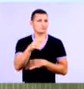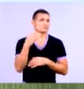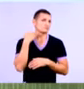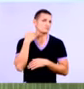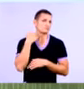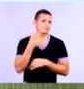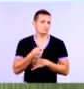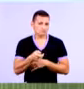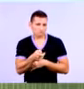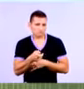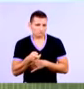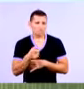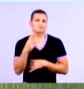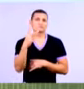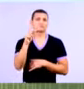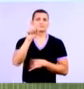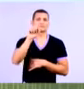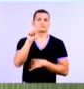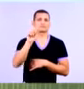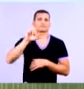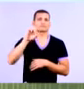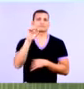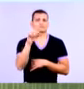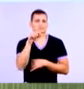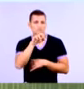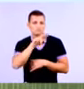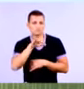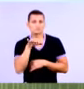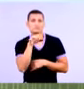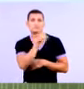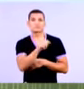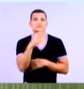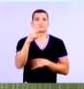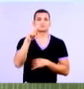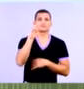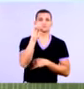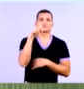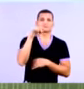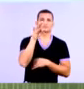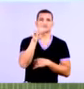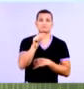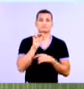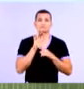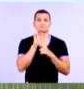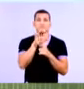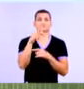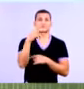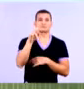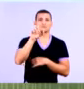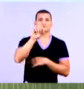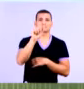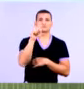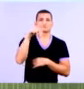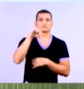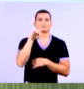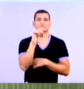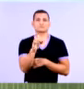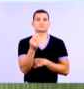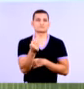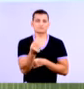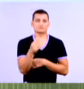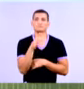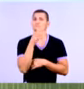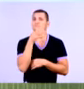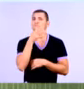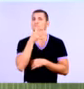saldo. Então ele vai buscar a tua conta para mostrar o saldo que tem. Imagine uma aplicação demorada. Então você tem que